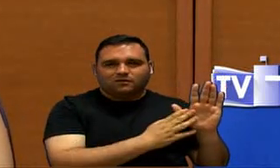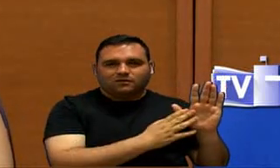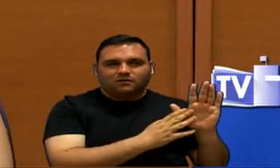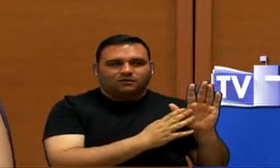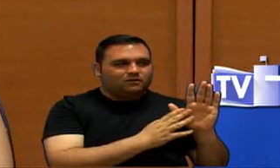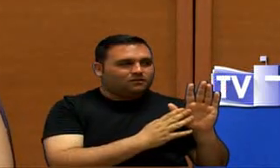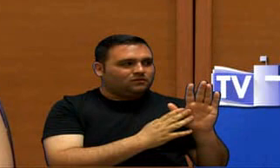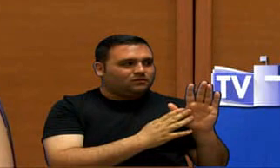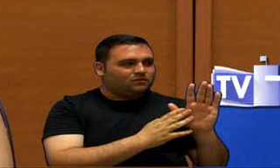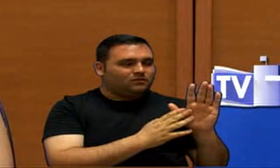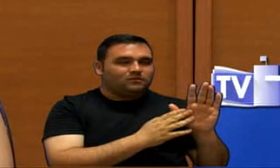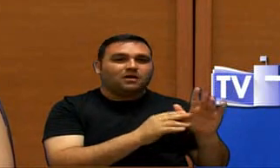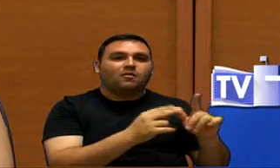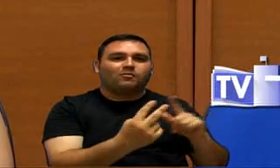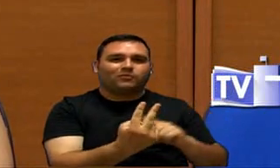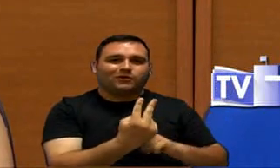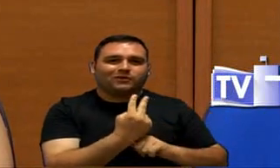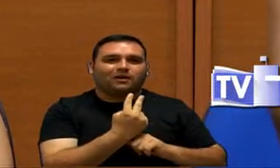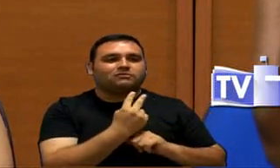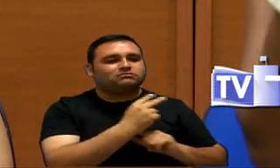que nos protege,